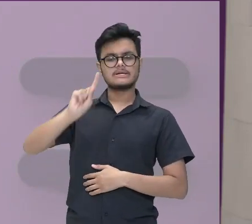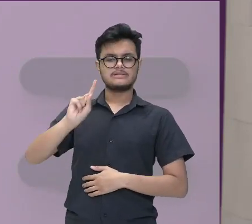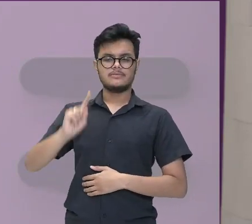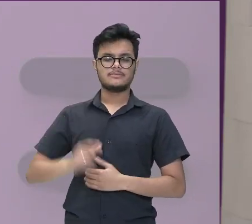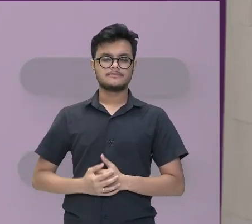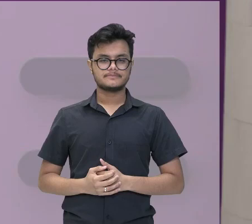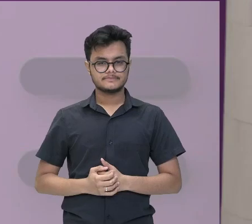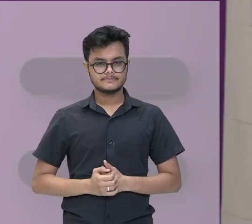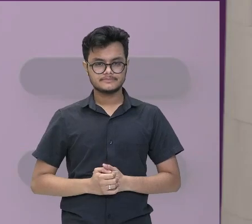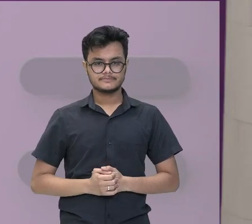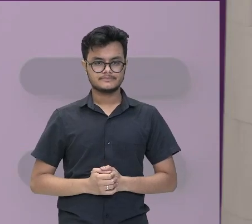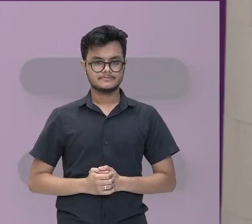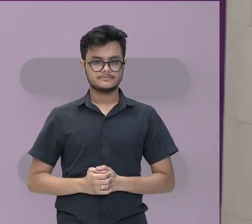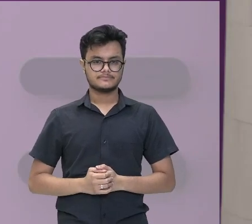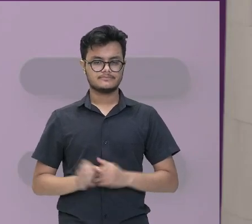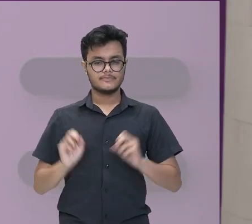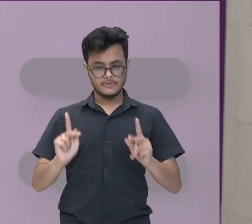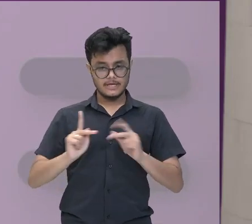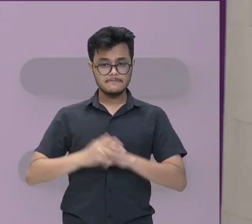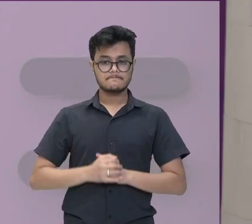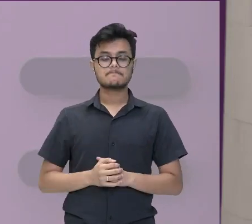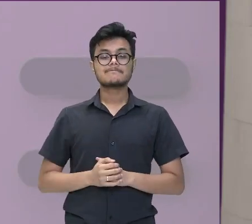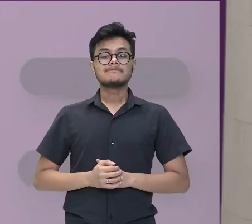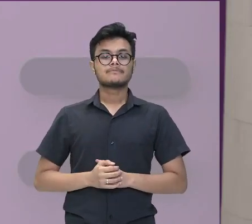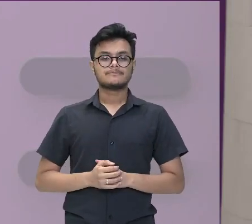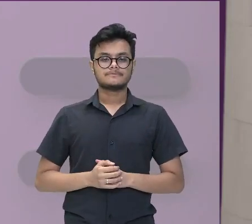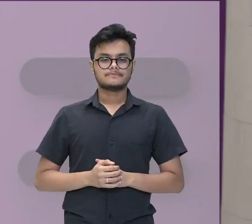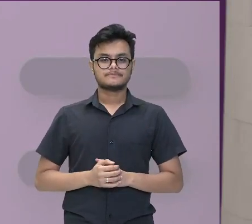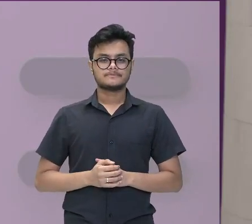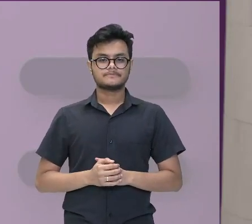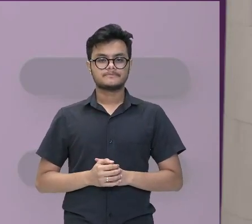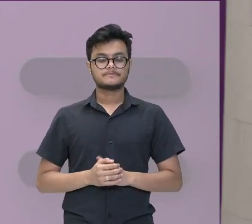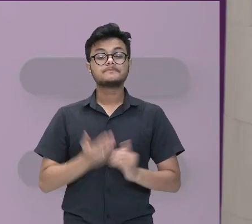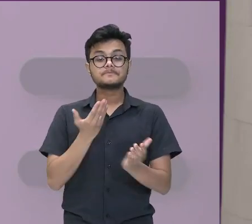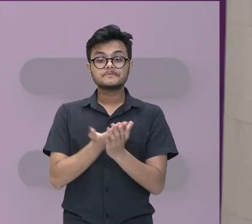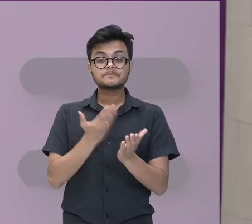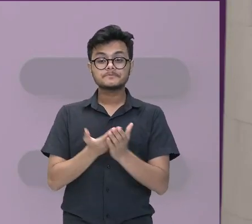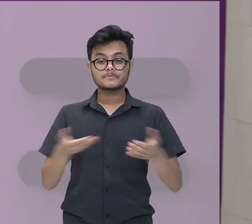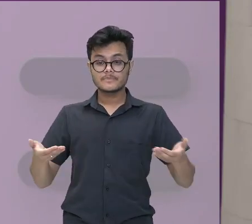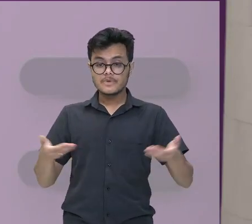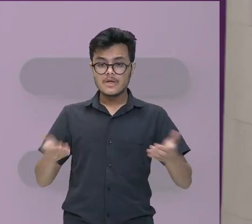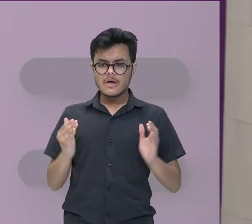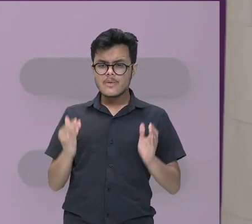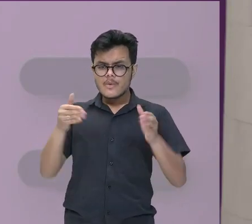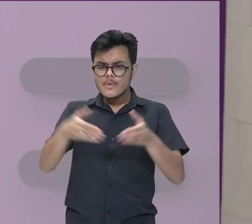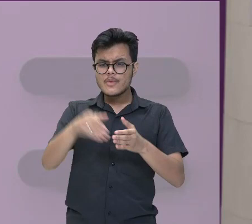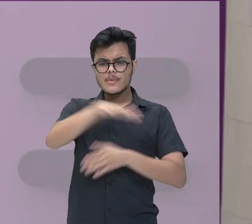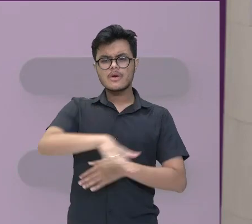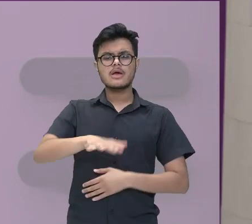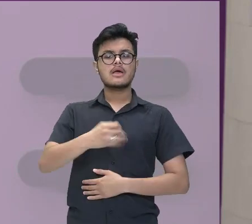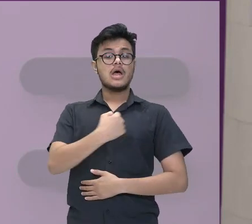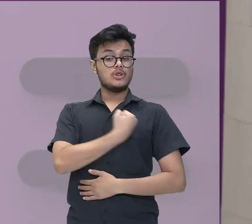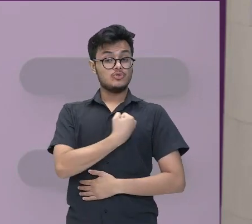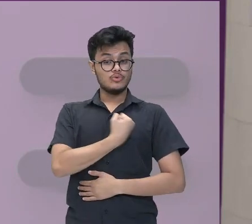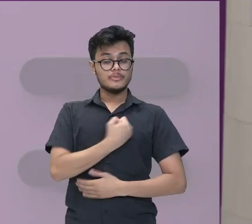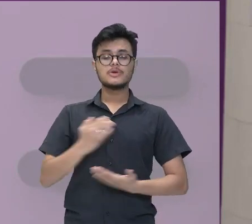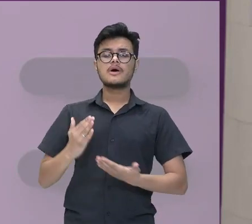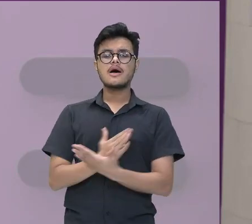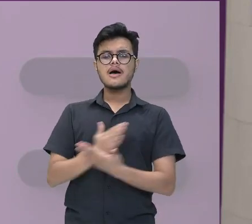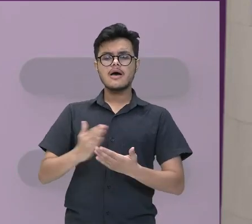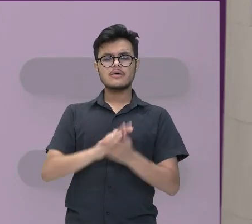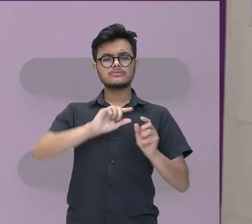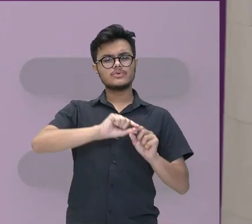voltada para cima, tá bom? Mas a gente vai falar especificamente sobre os valores máximos e